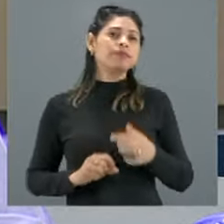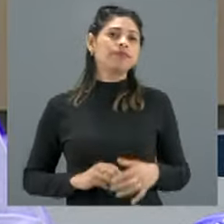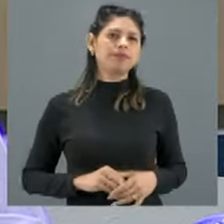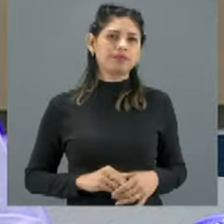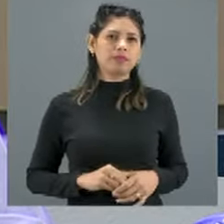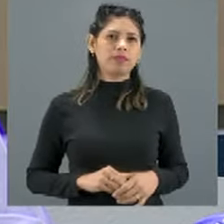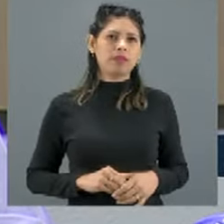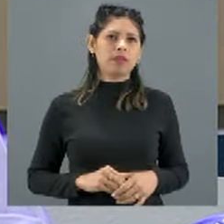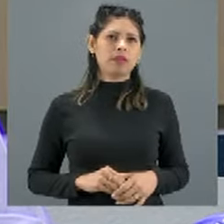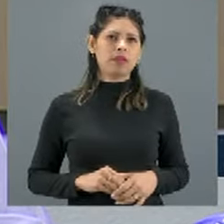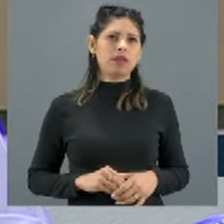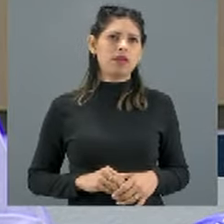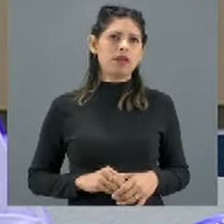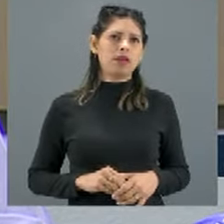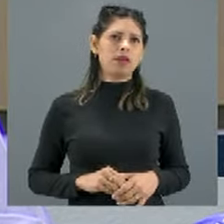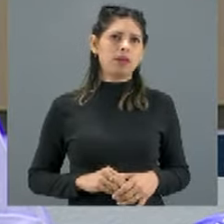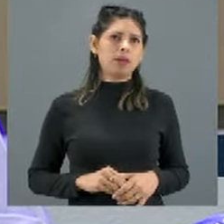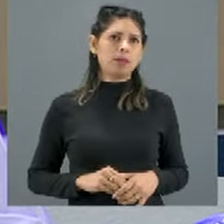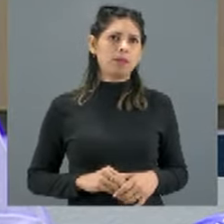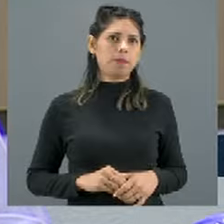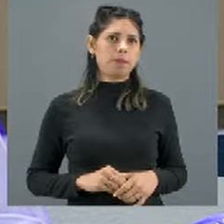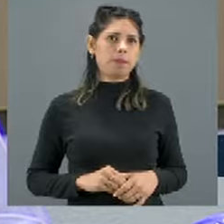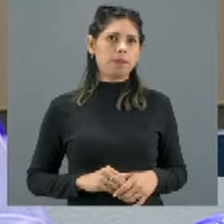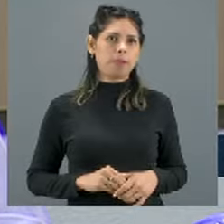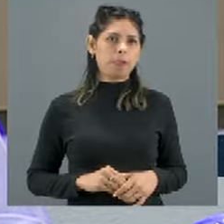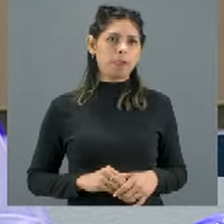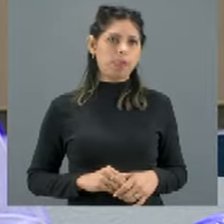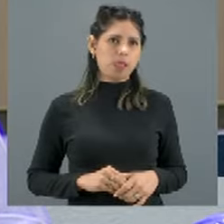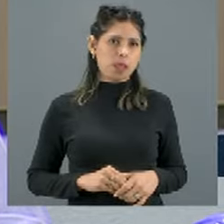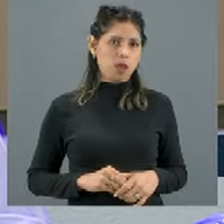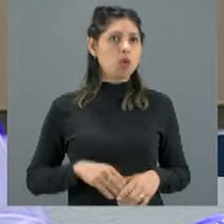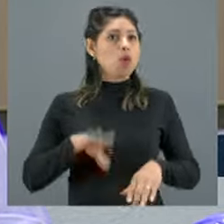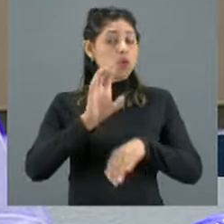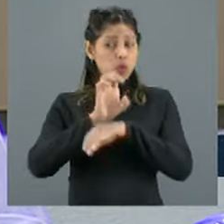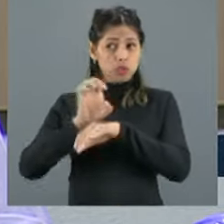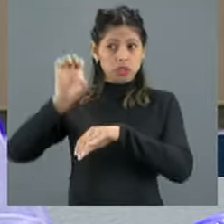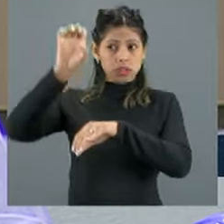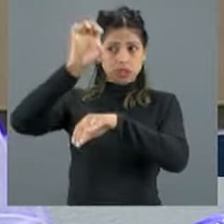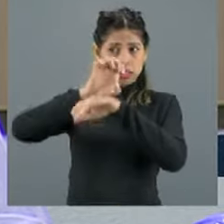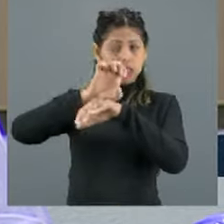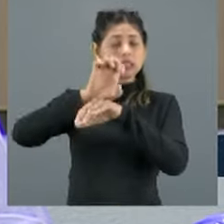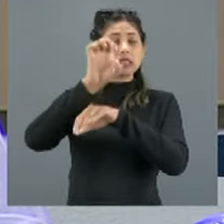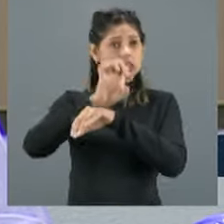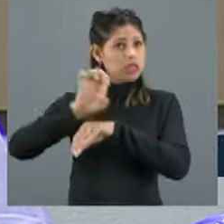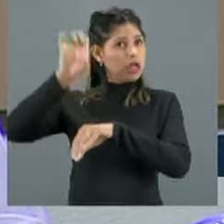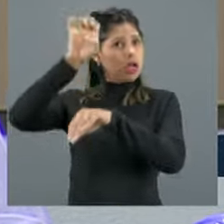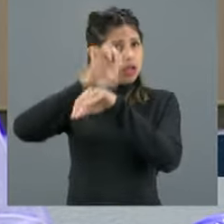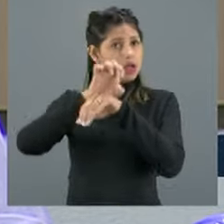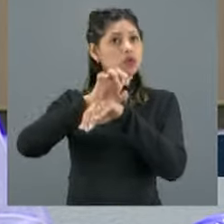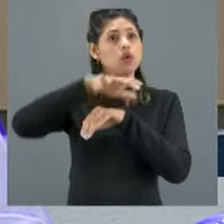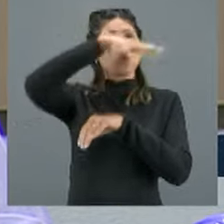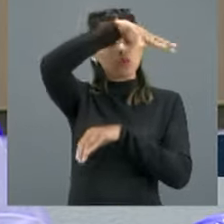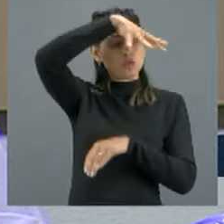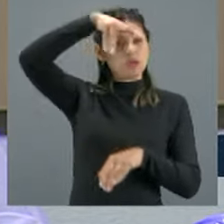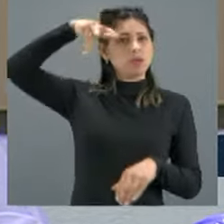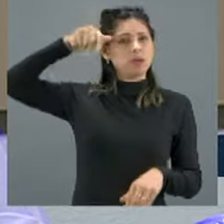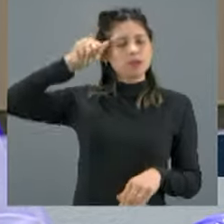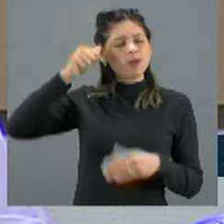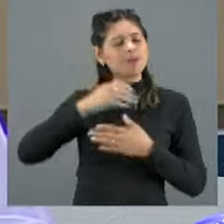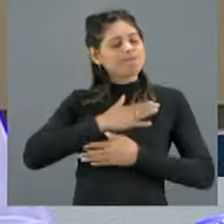os nossos senadores do estado de Mato Grosso. E fiquei muito contentíssimo